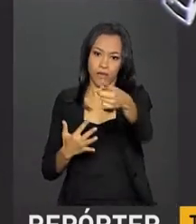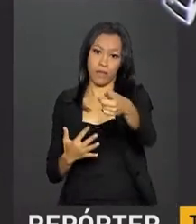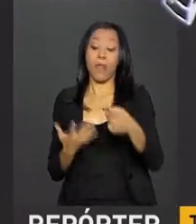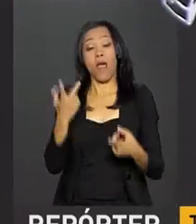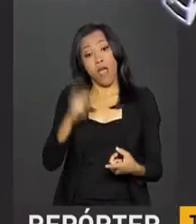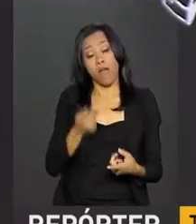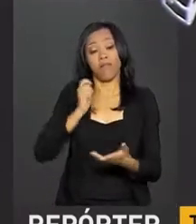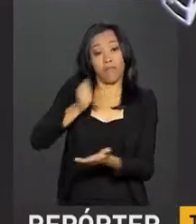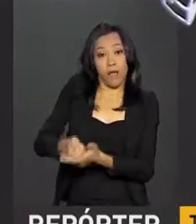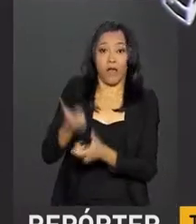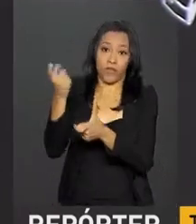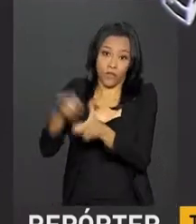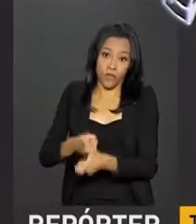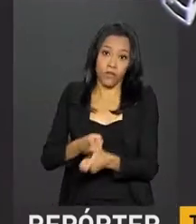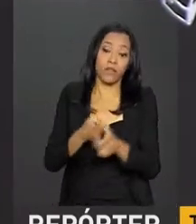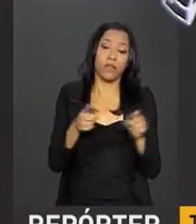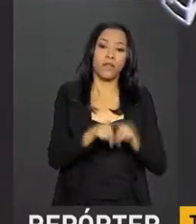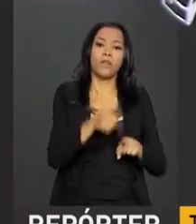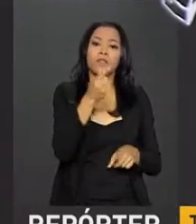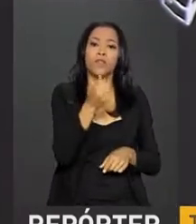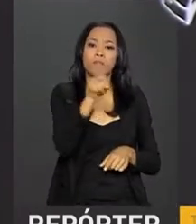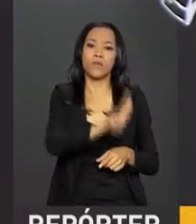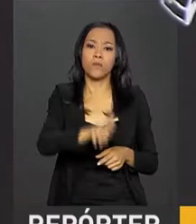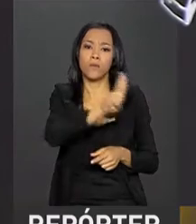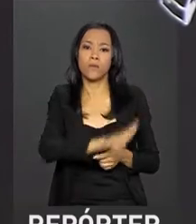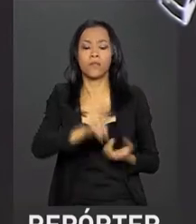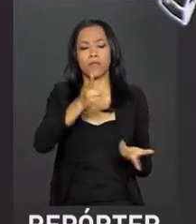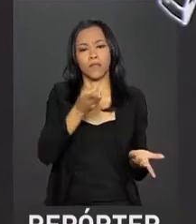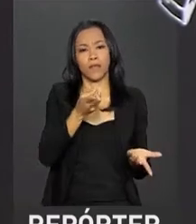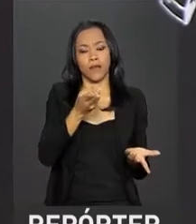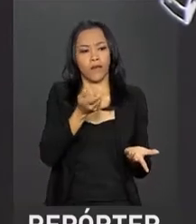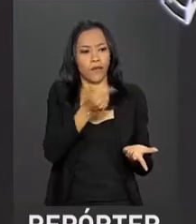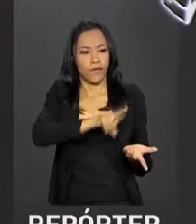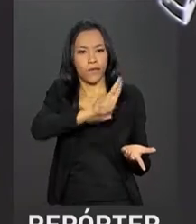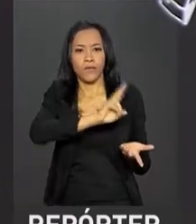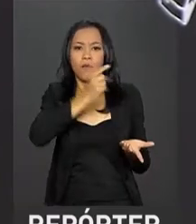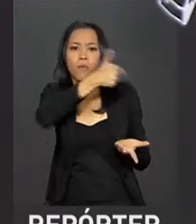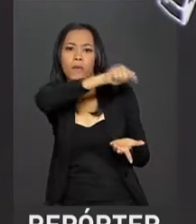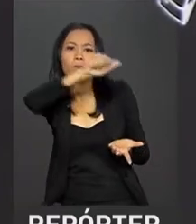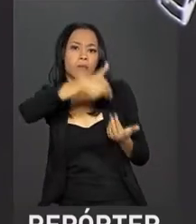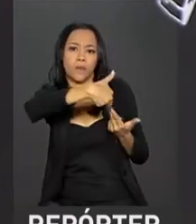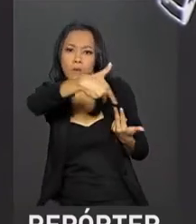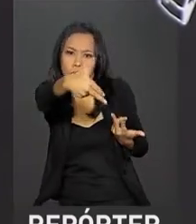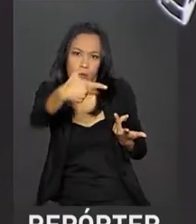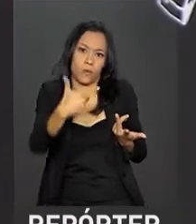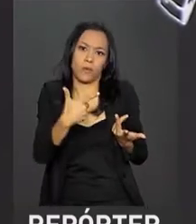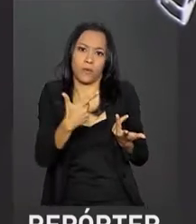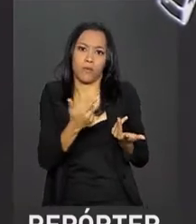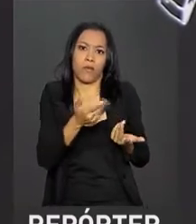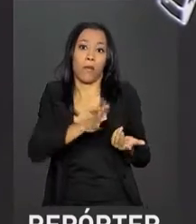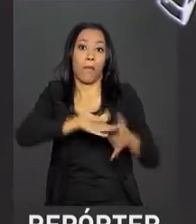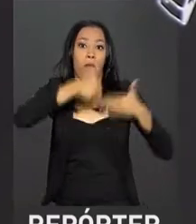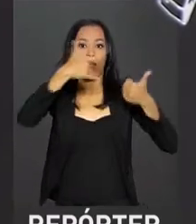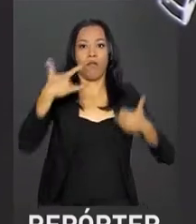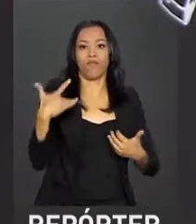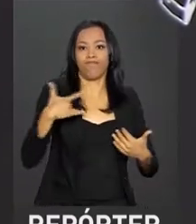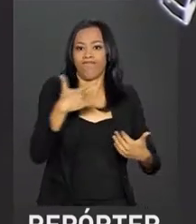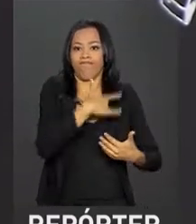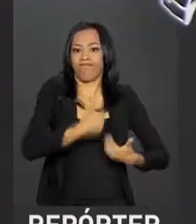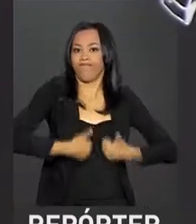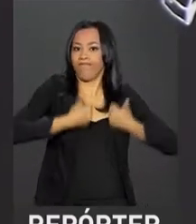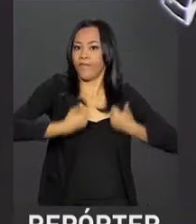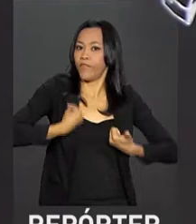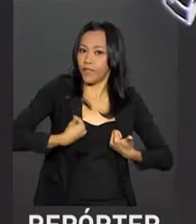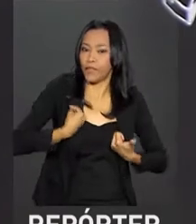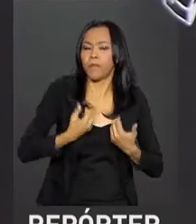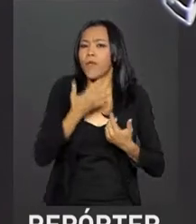as dívidas, quanto de começar a investir, de começar a fazer o dinheiro trabalhar a favor da nossa qualidade de vida. Então a maior dica para o 13º é,